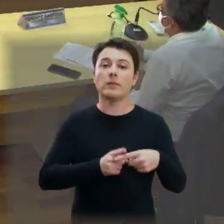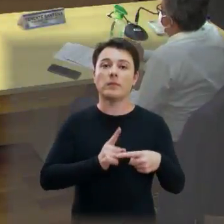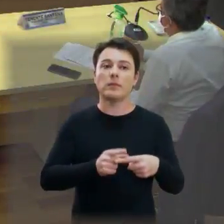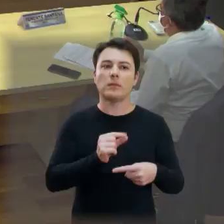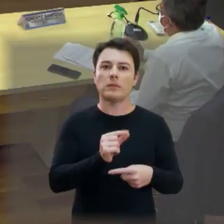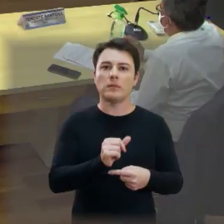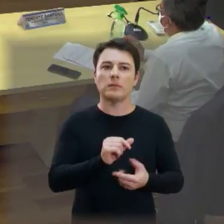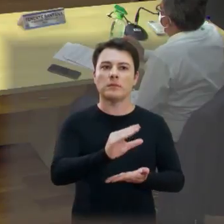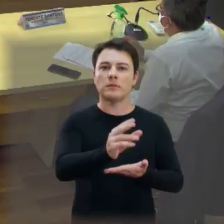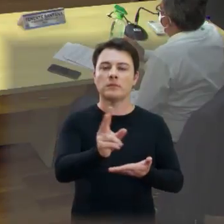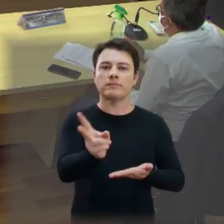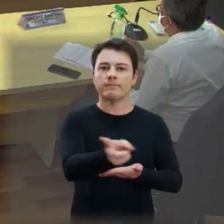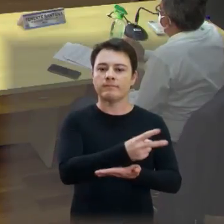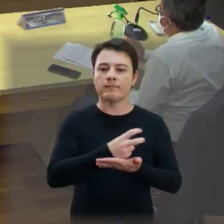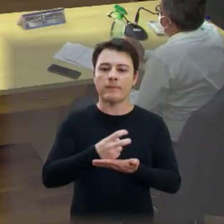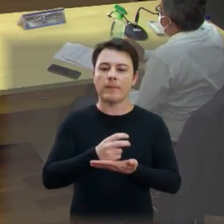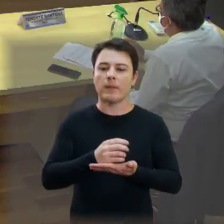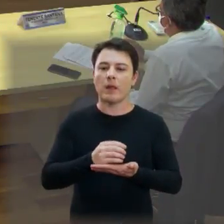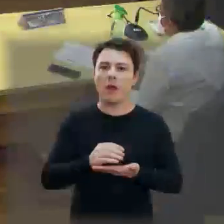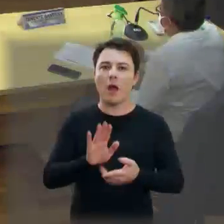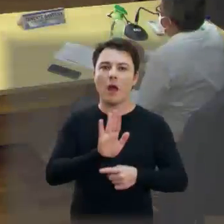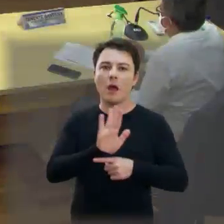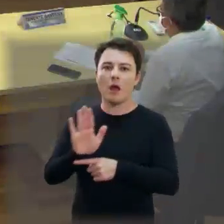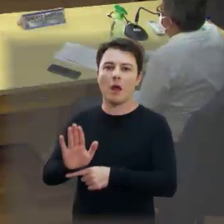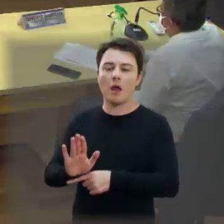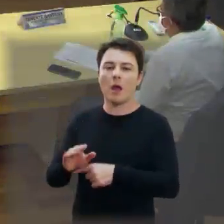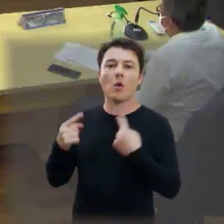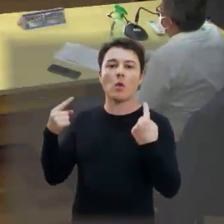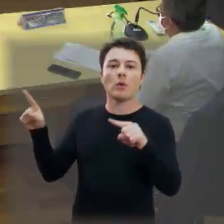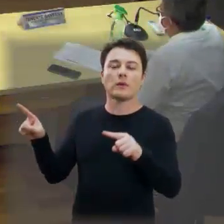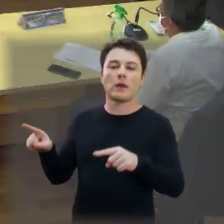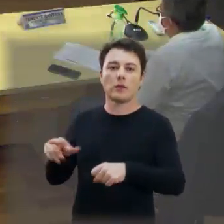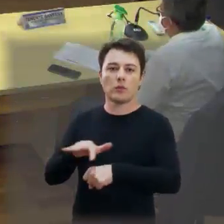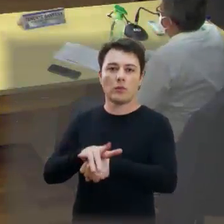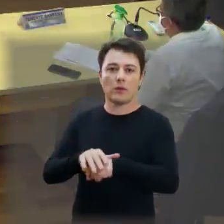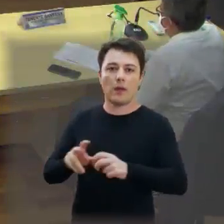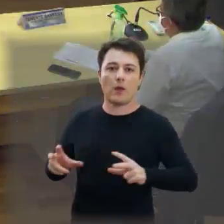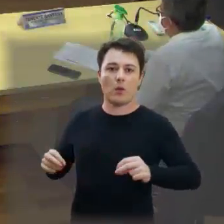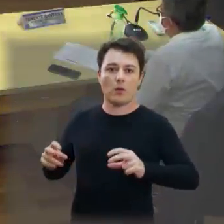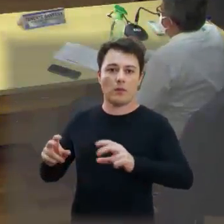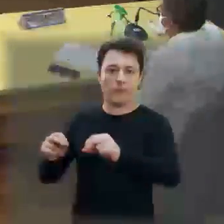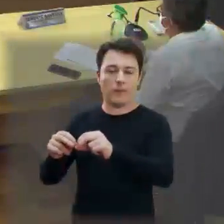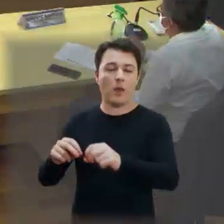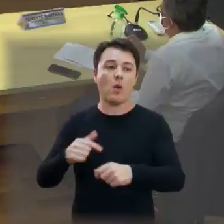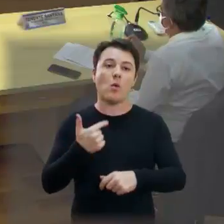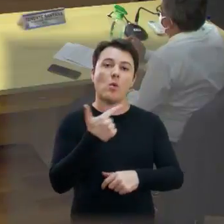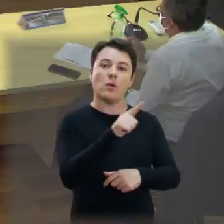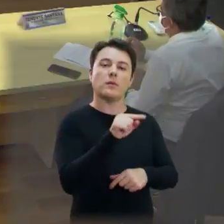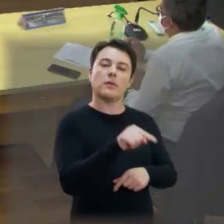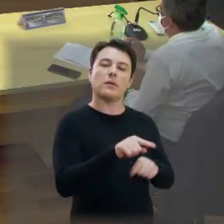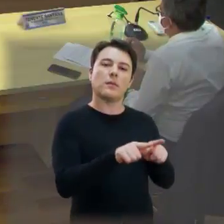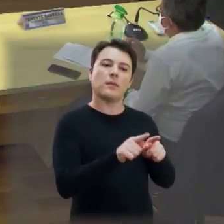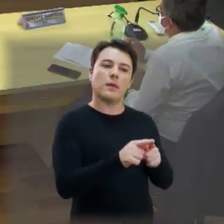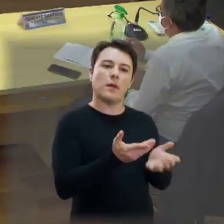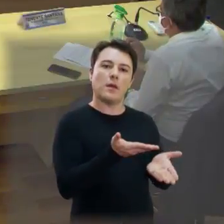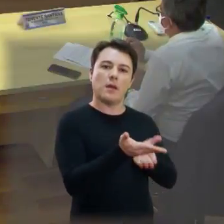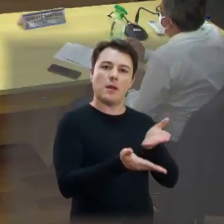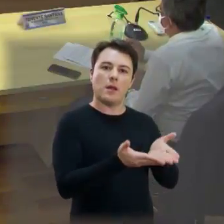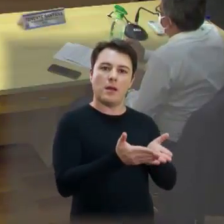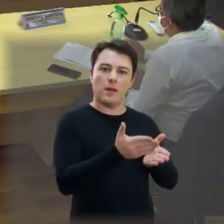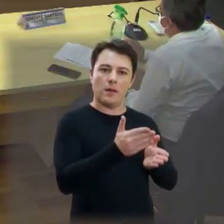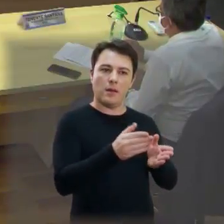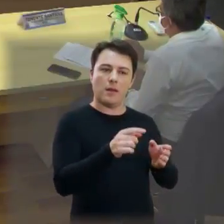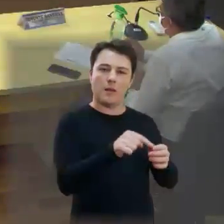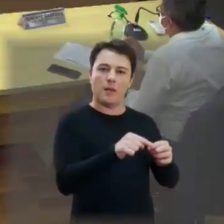dos recursos para a prevenção do câncer, no caso do PRONON, e a reabilitação de pessoas com deficiência, no